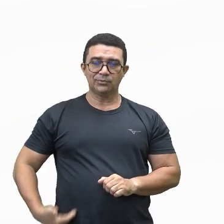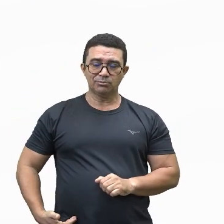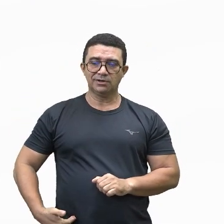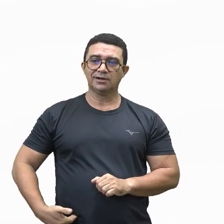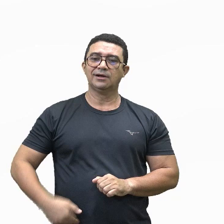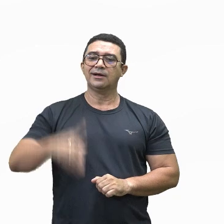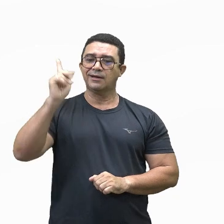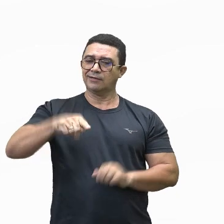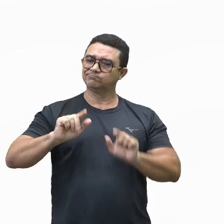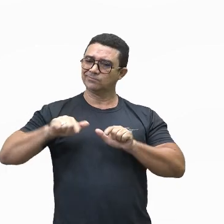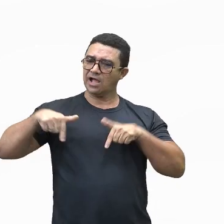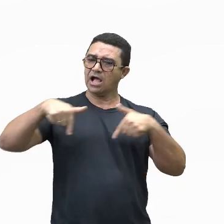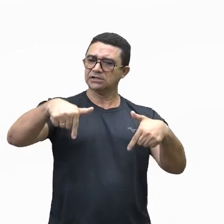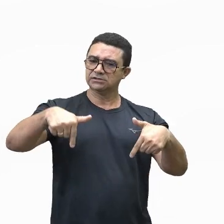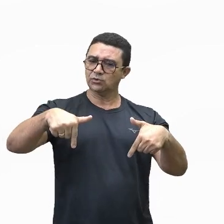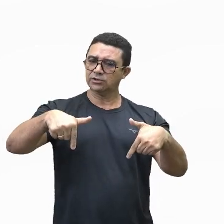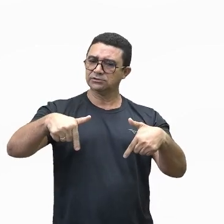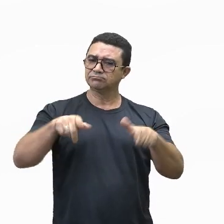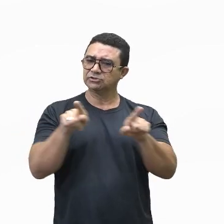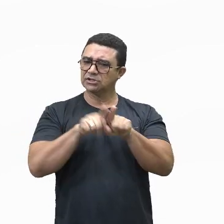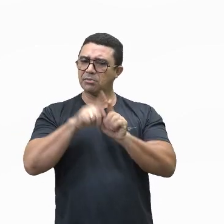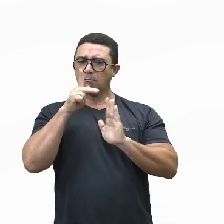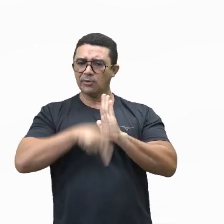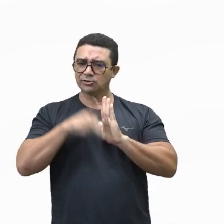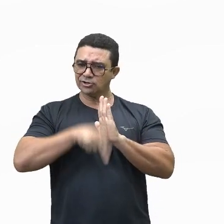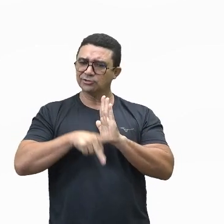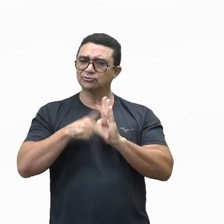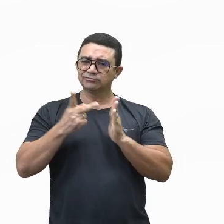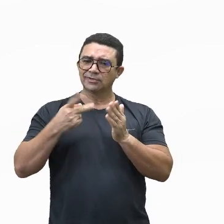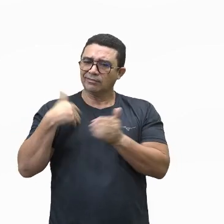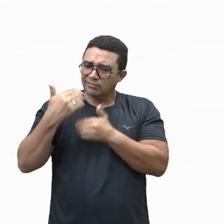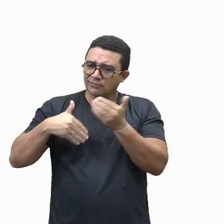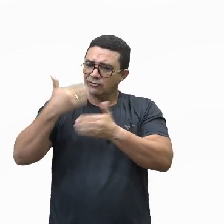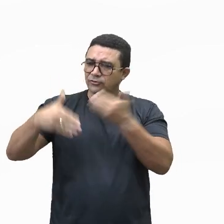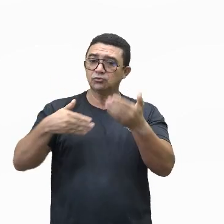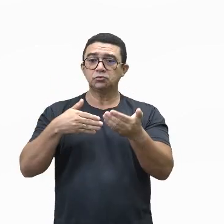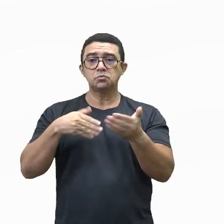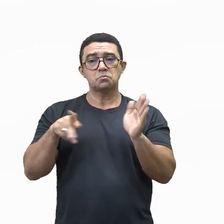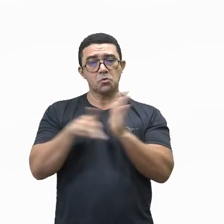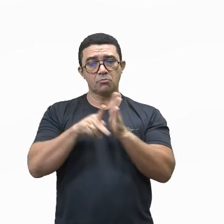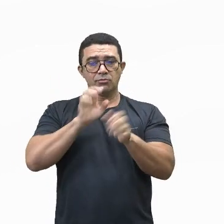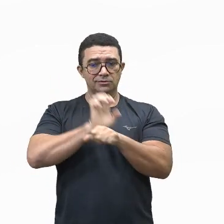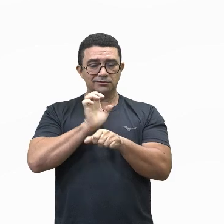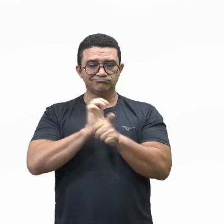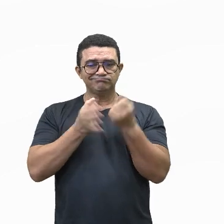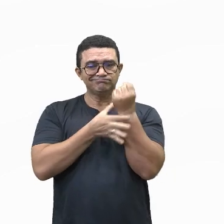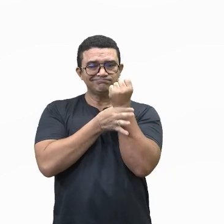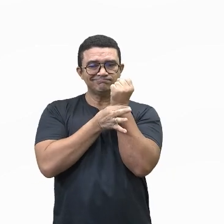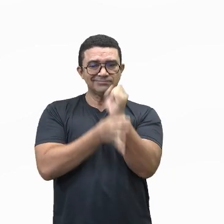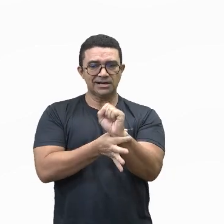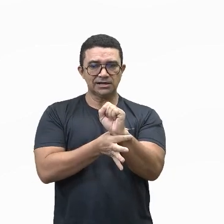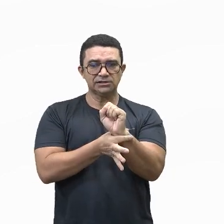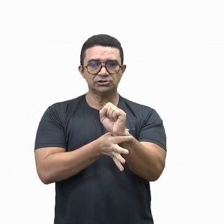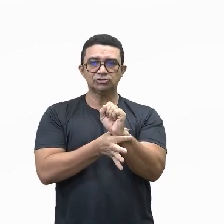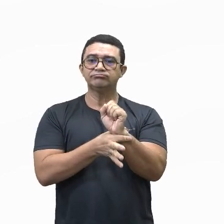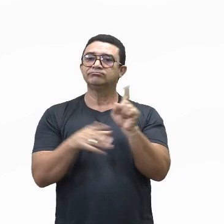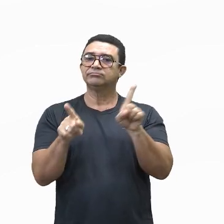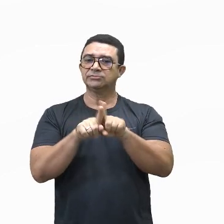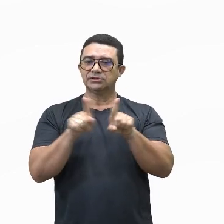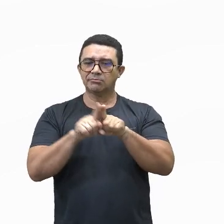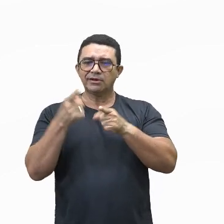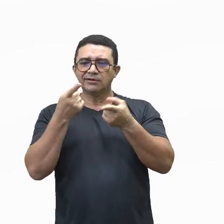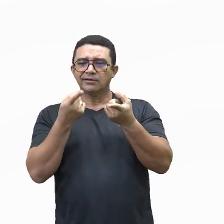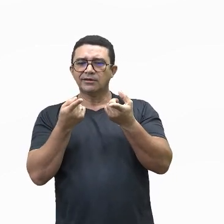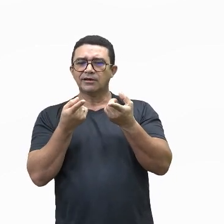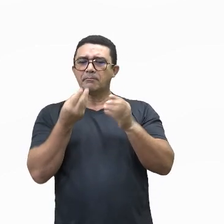são ações e programas desenvolvidos pelo Estado para garantir e colocar em